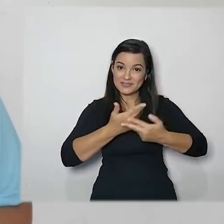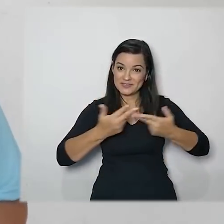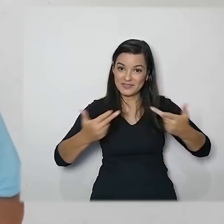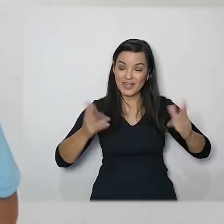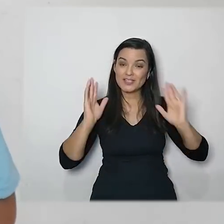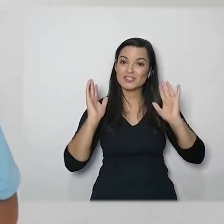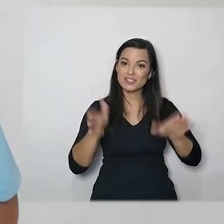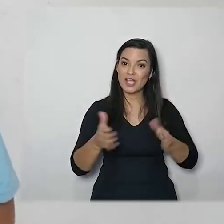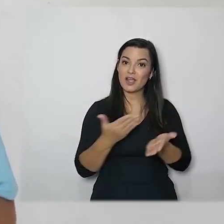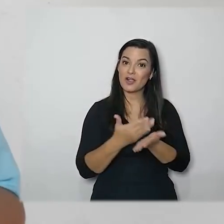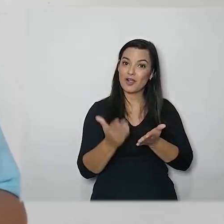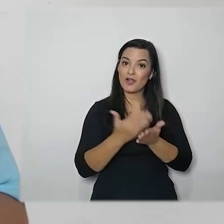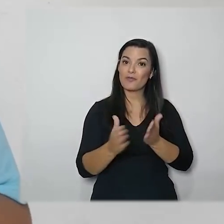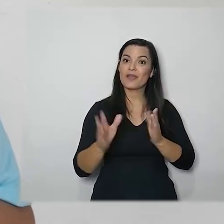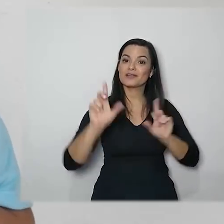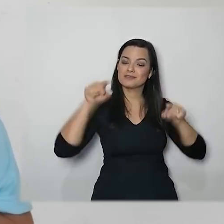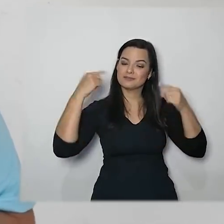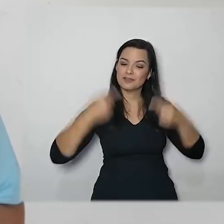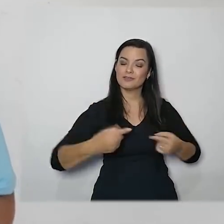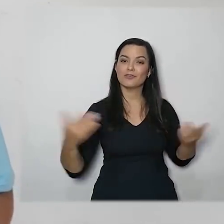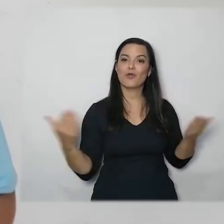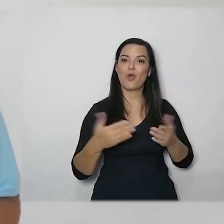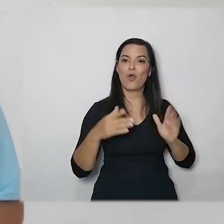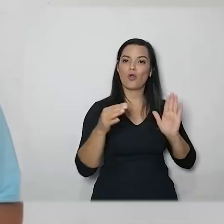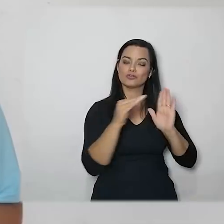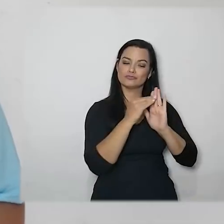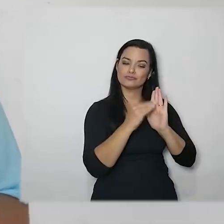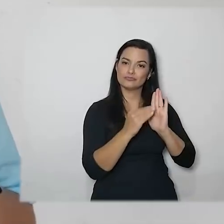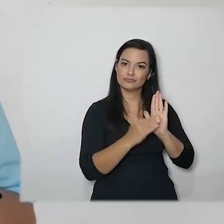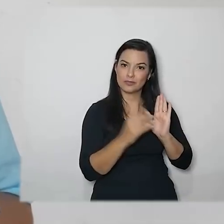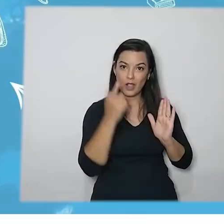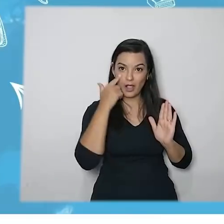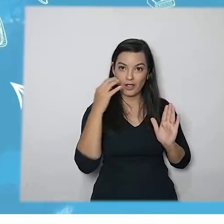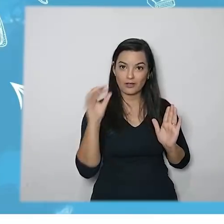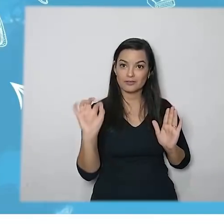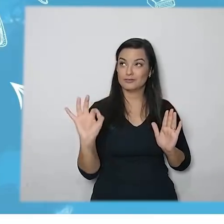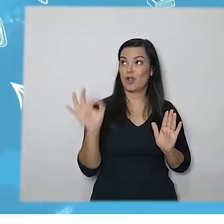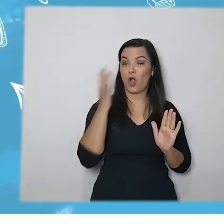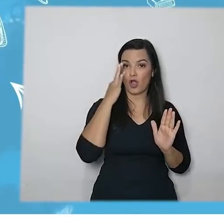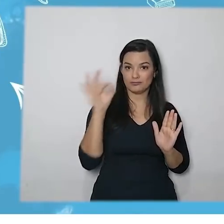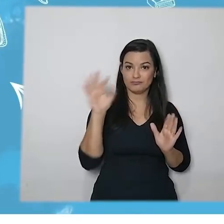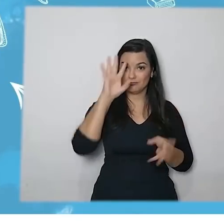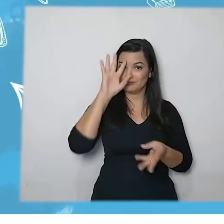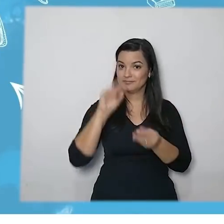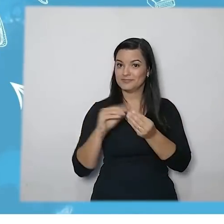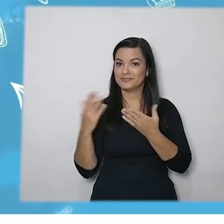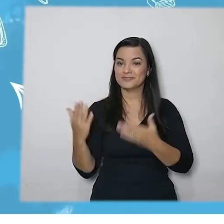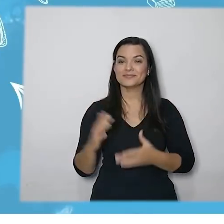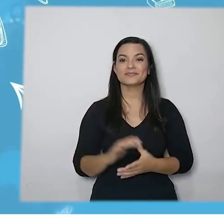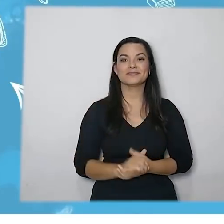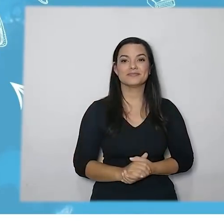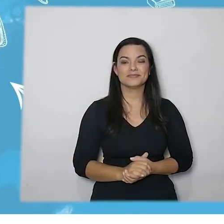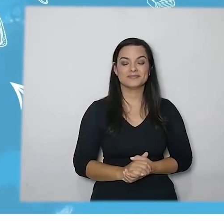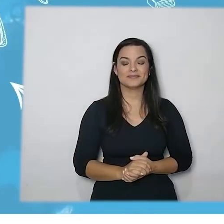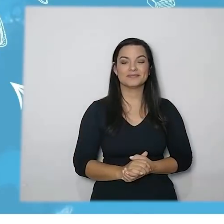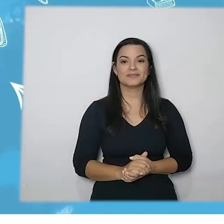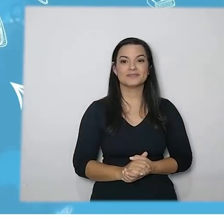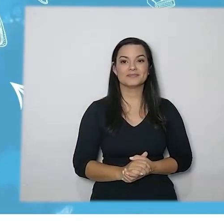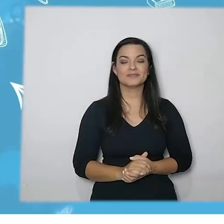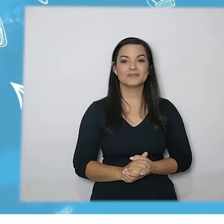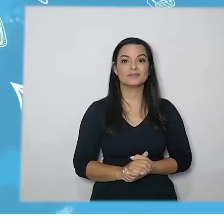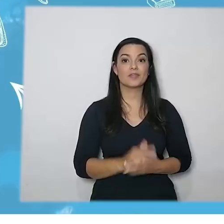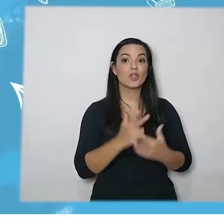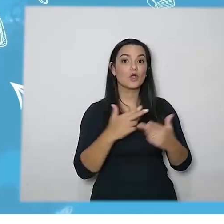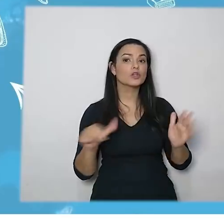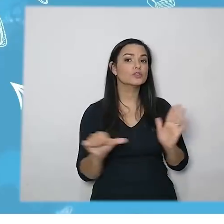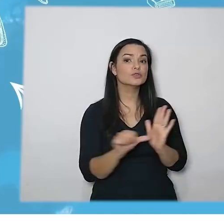já sistematizar o nosso desafio de hoje. Observem a nossa síntese. A